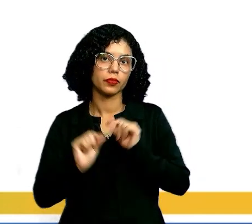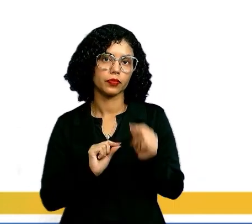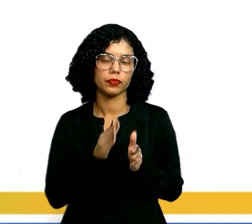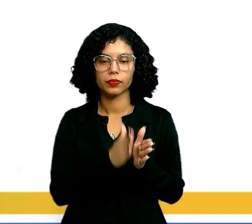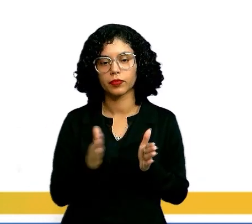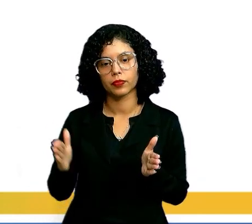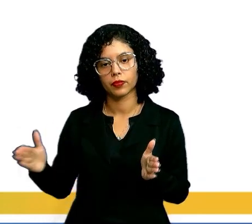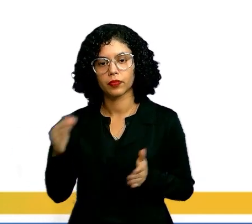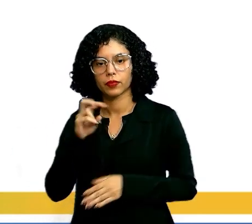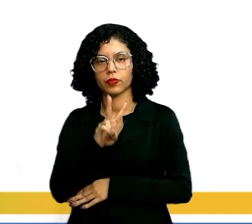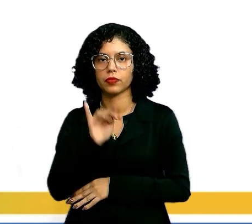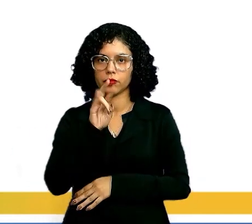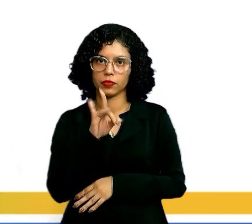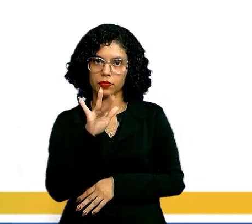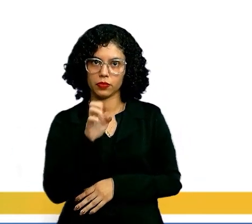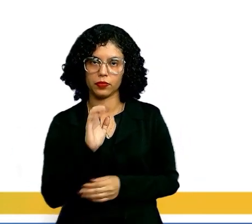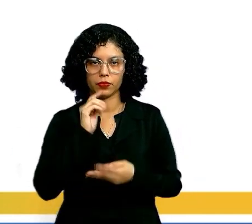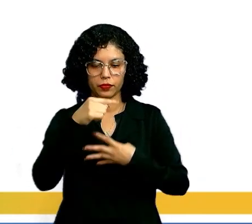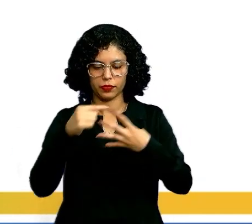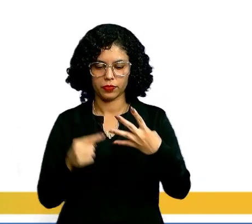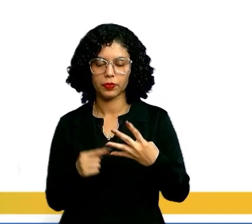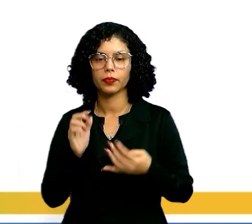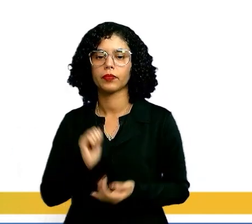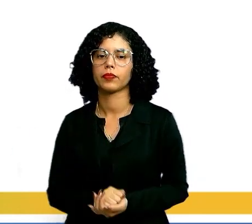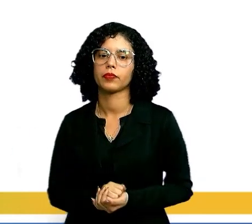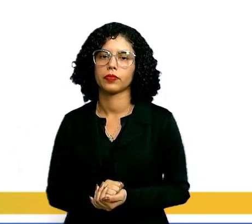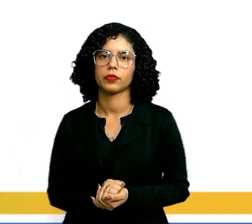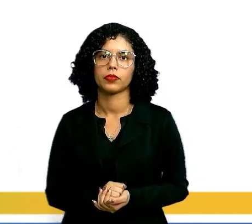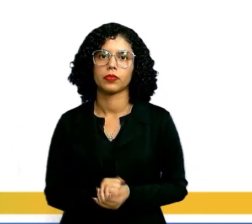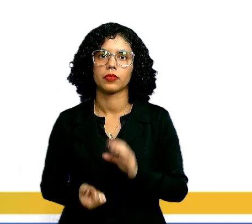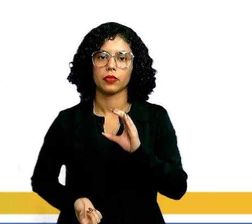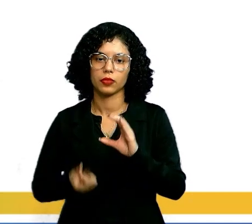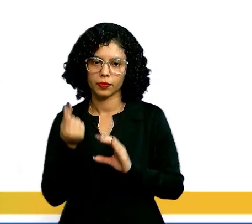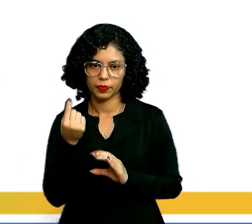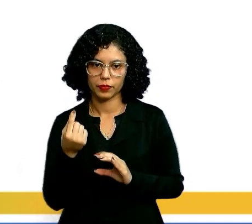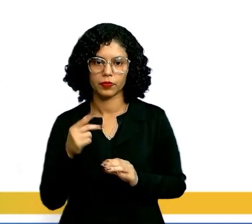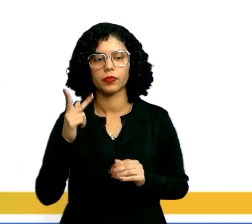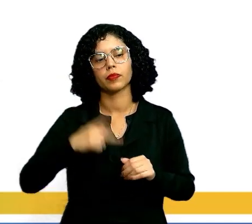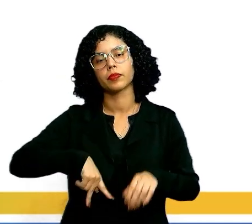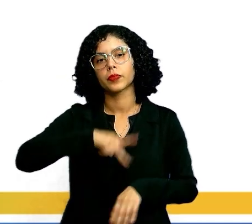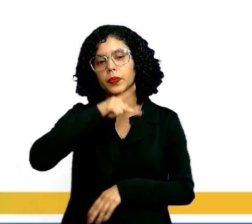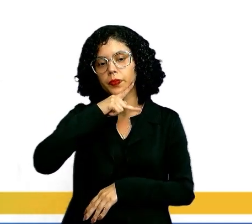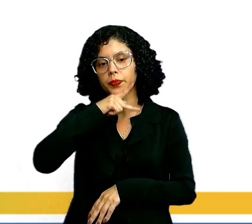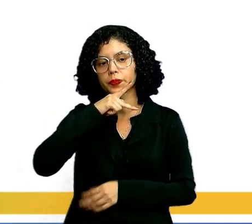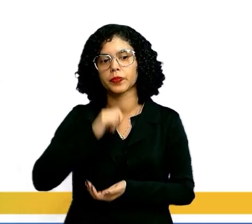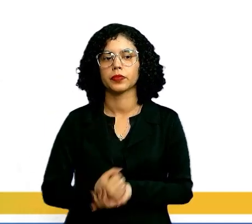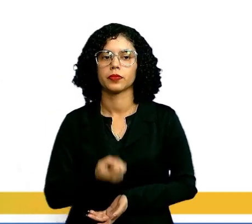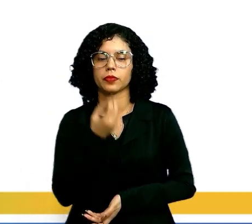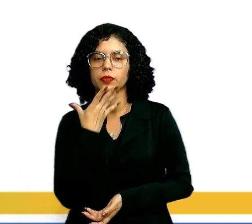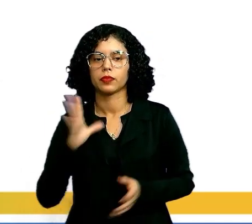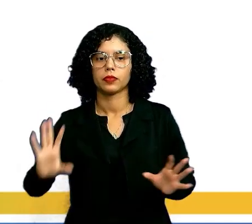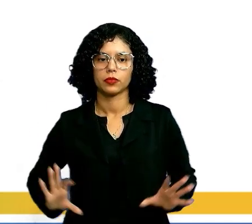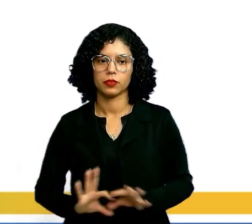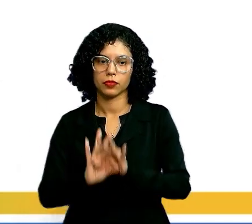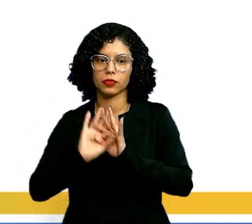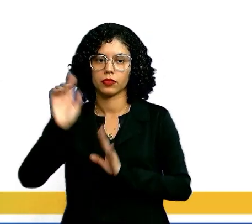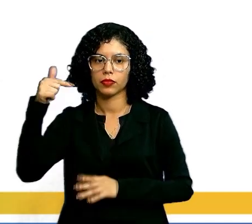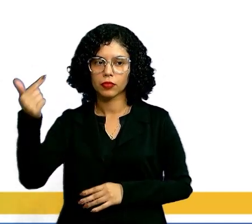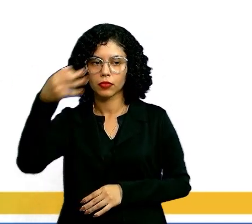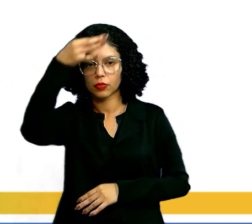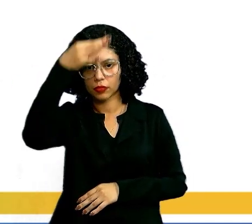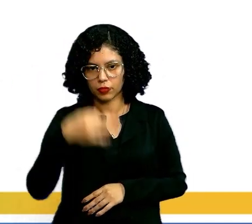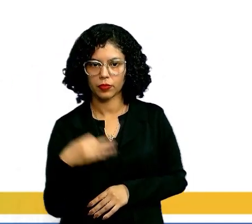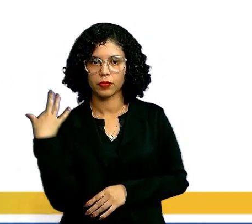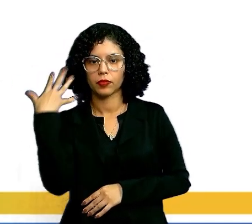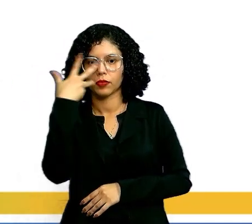seguimento da virtude que são aquelas quatro virtudes capitais então Platão associou o bem aquilo que é justo